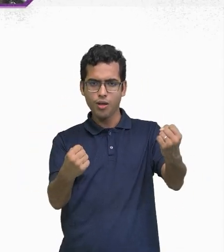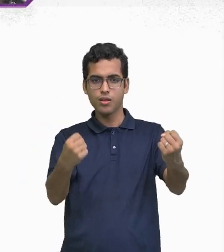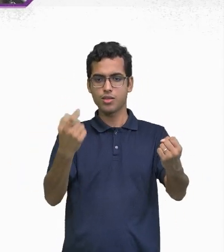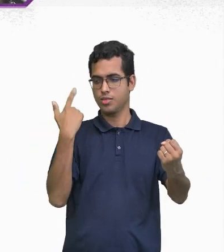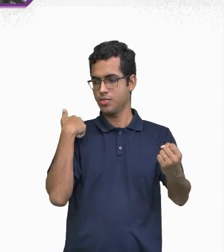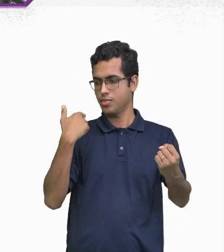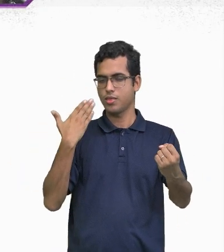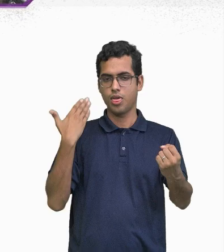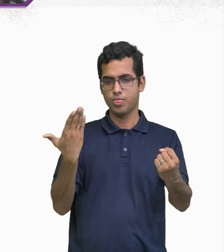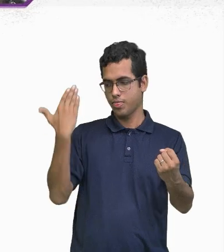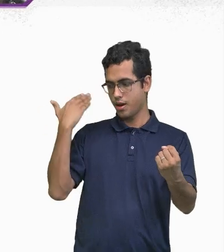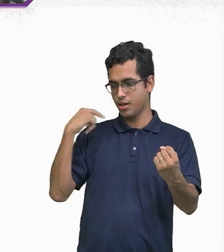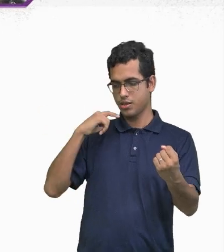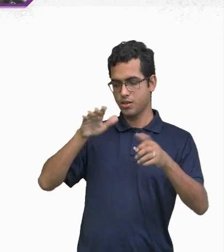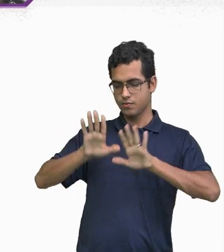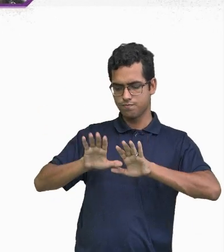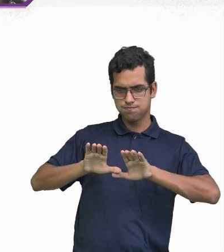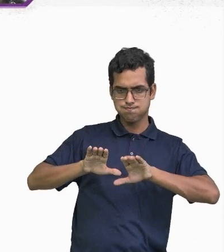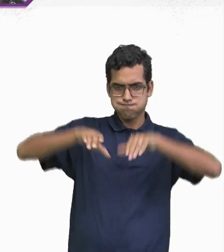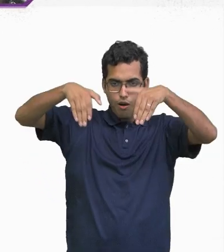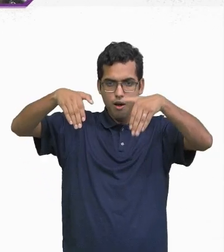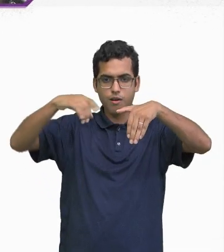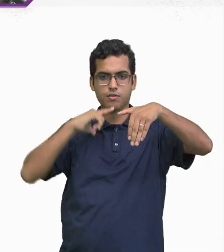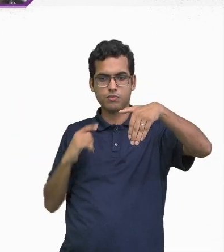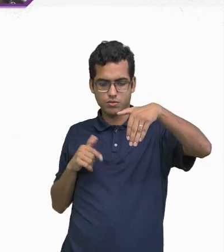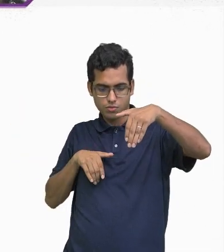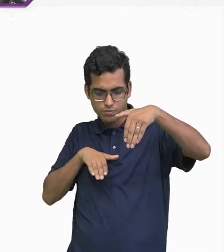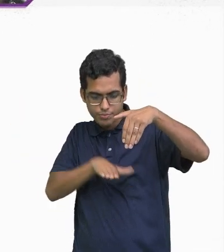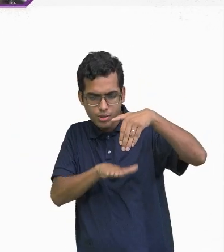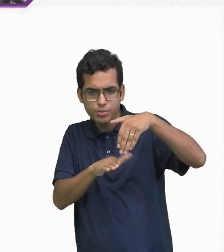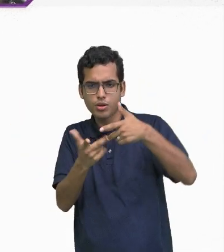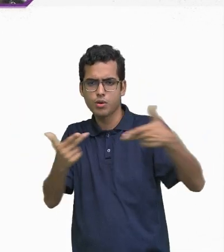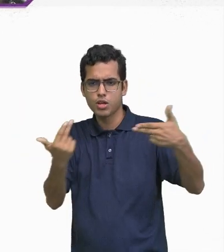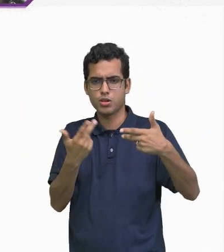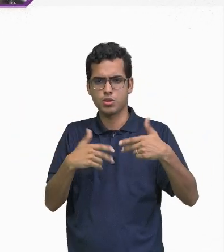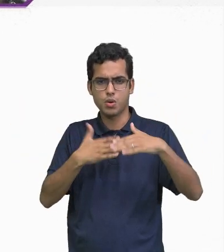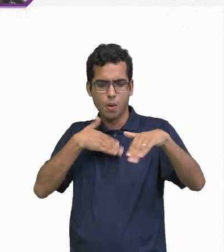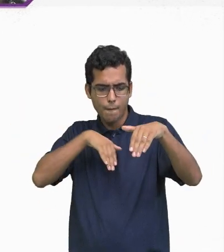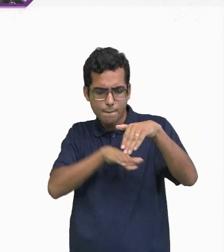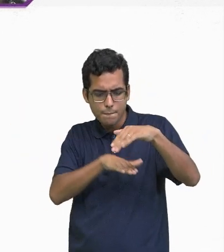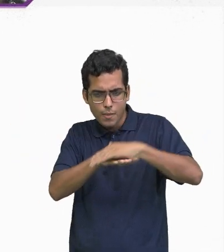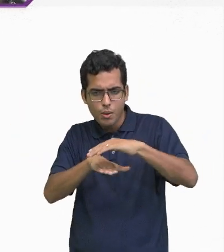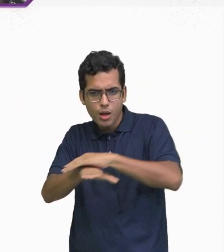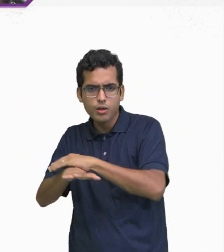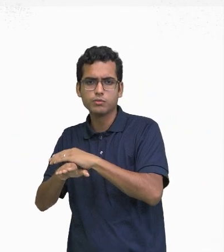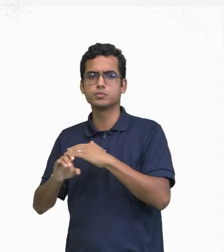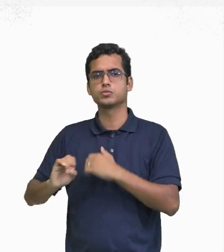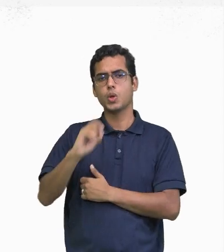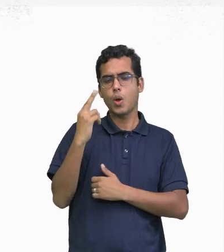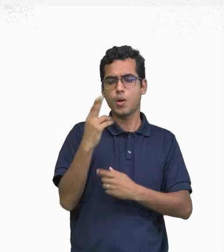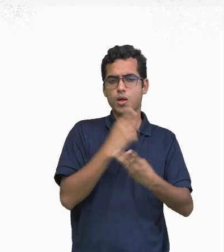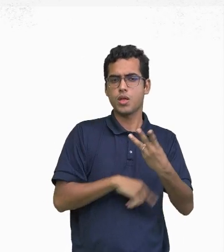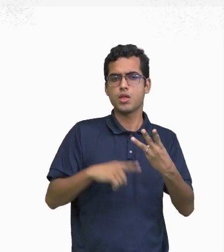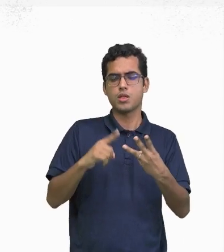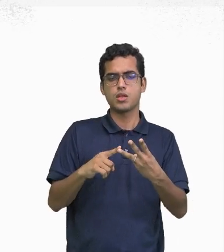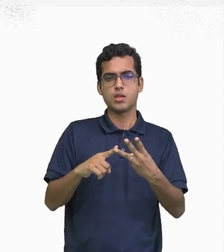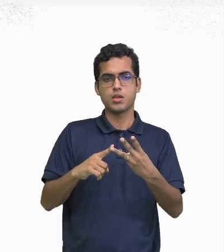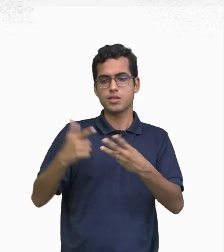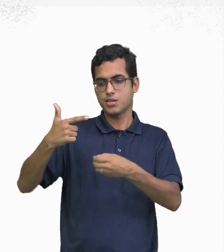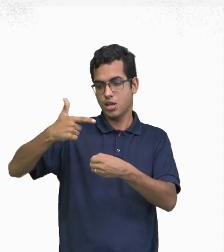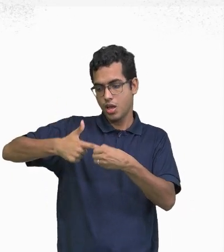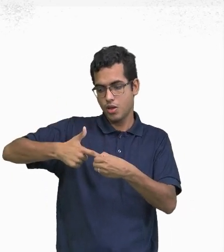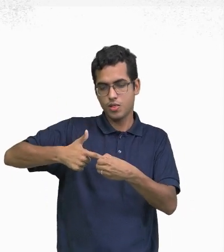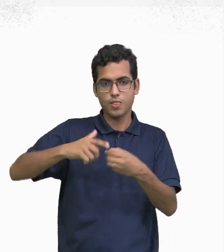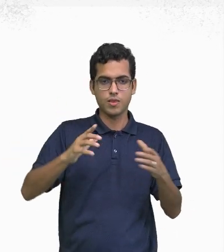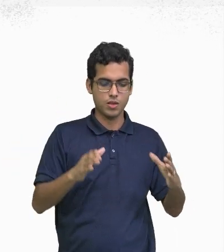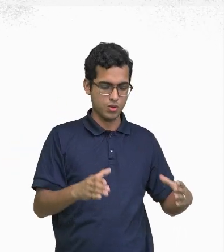precisa, não muito recomendável, usar um galão para comprar gasolina. E ao comprar a gasolina, o que é que vocês